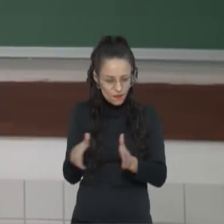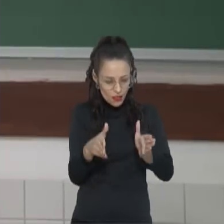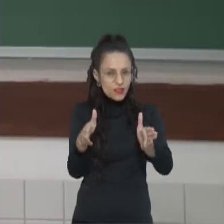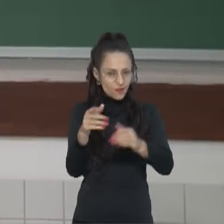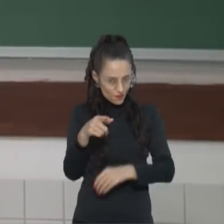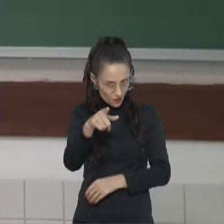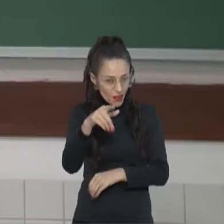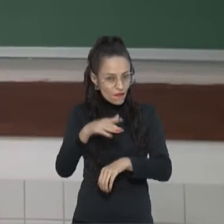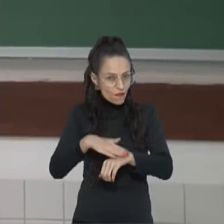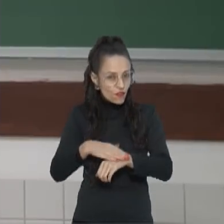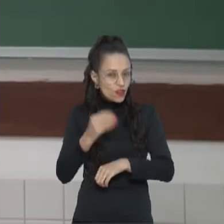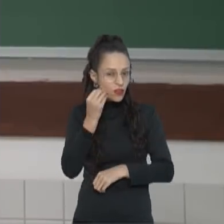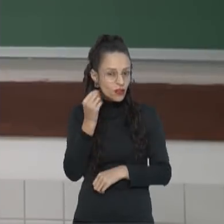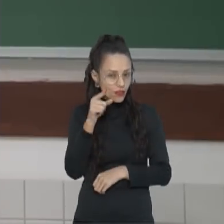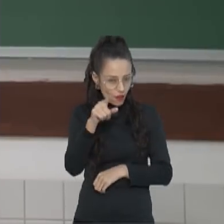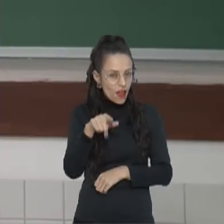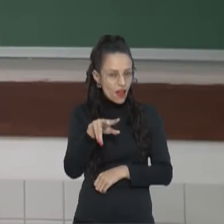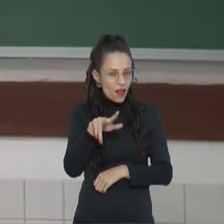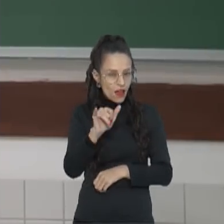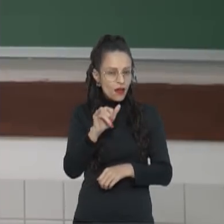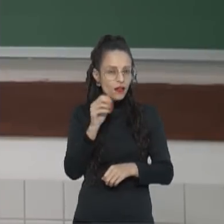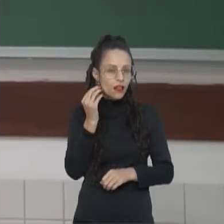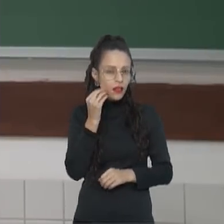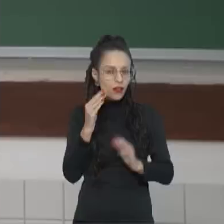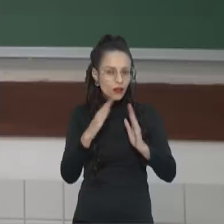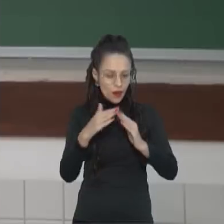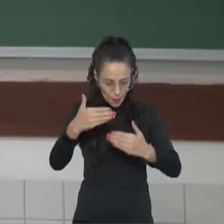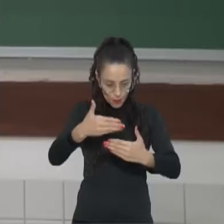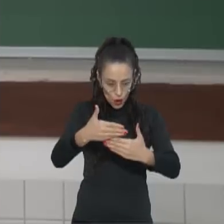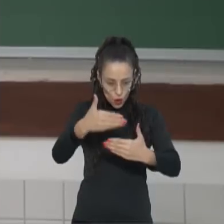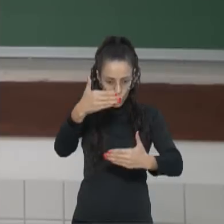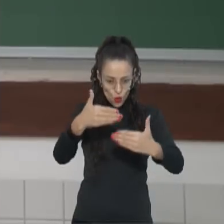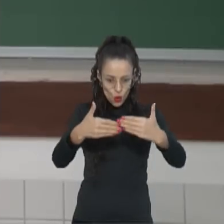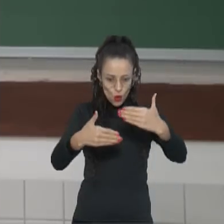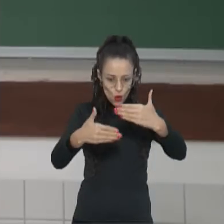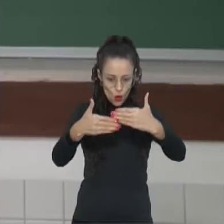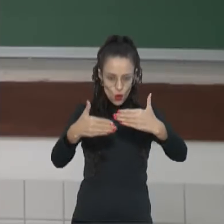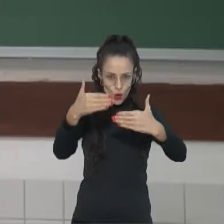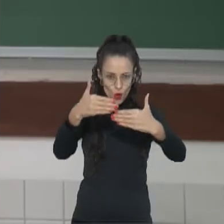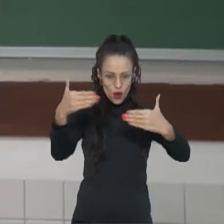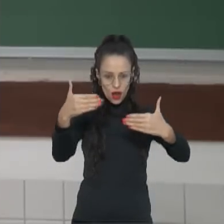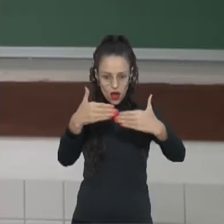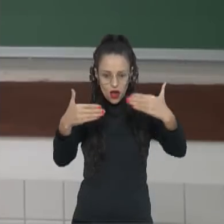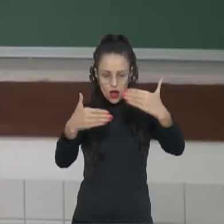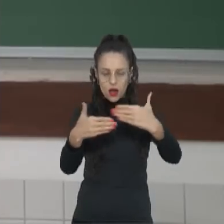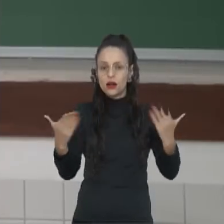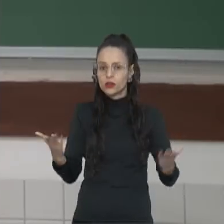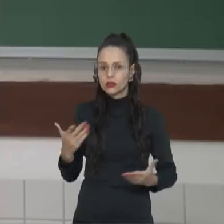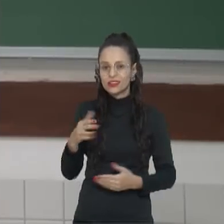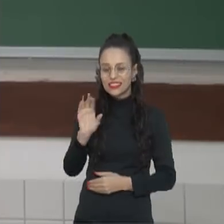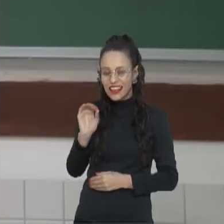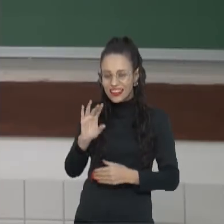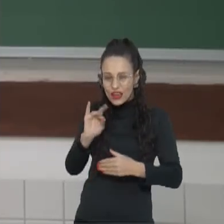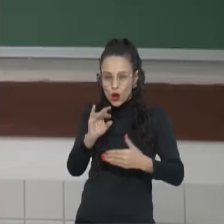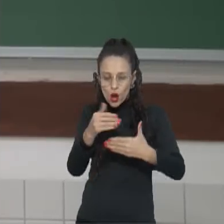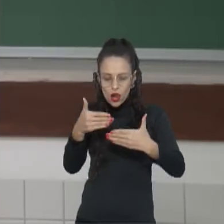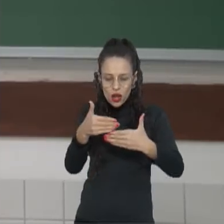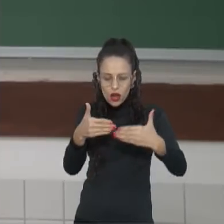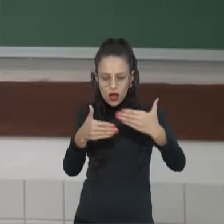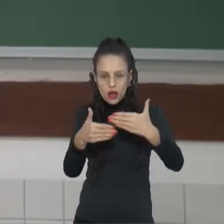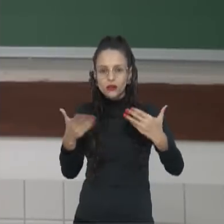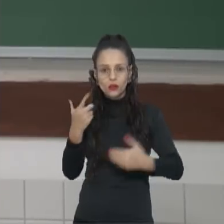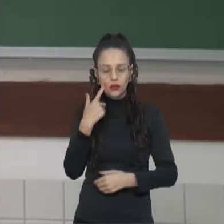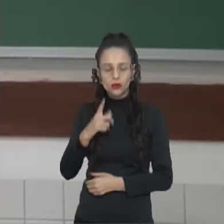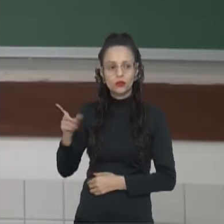argamassa. Vai construir uma casa. Um muro, vai fazer um muro de tijolo sem argamassa. Olha aqui a técnica que eles